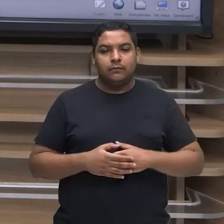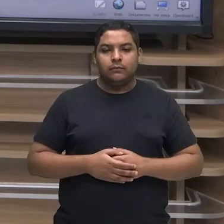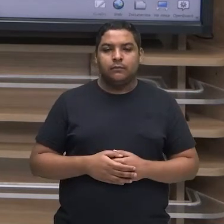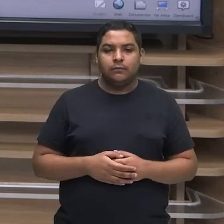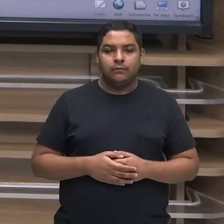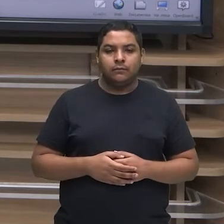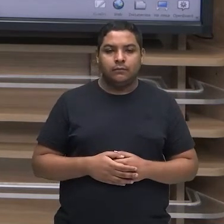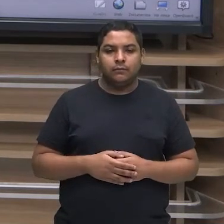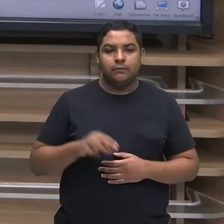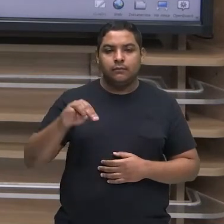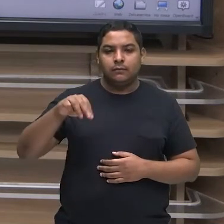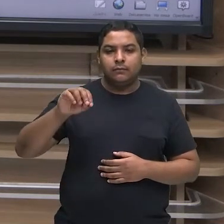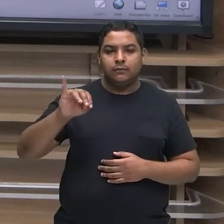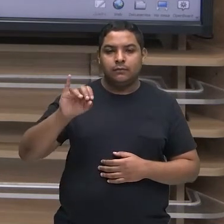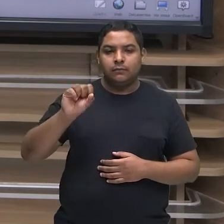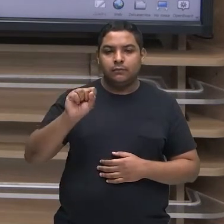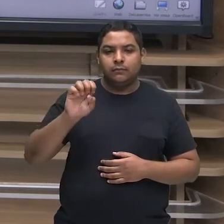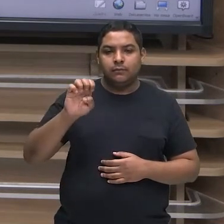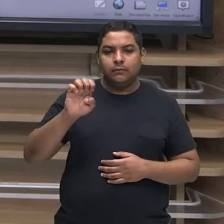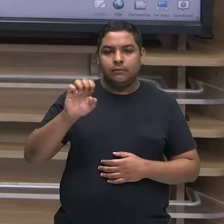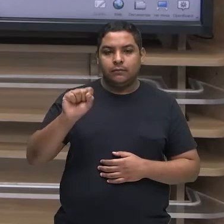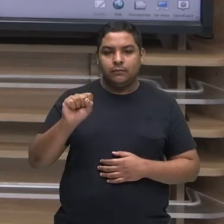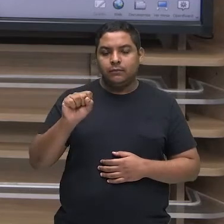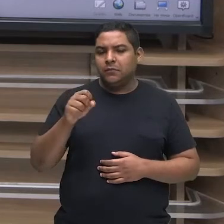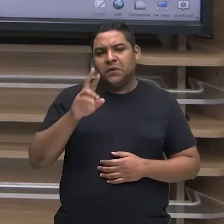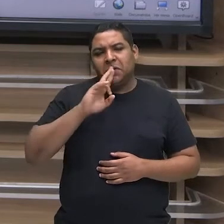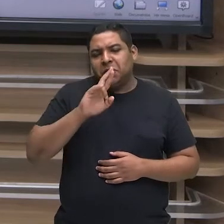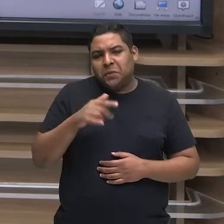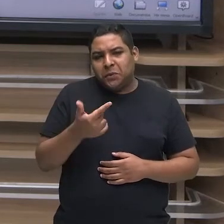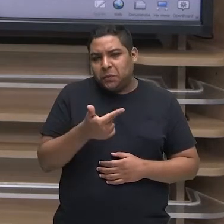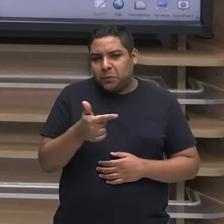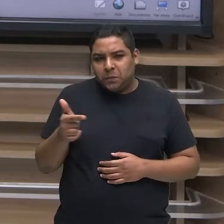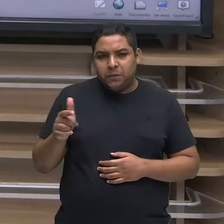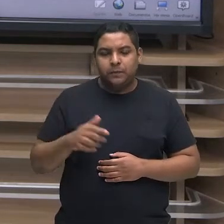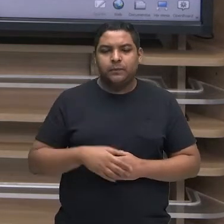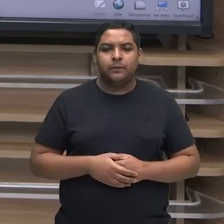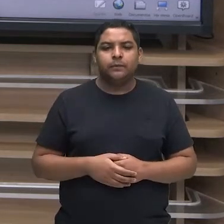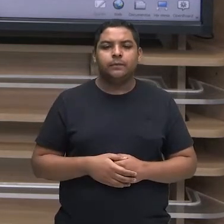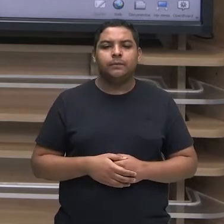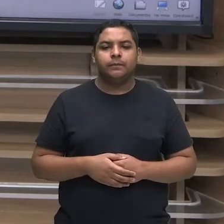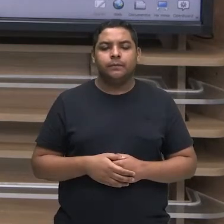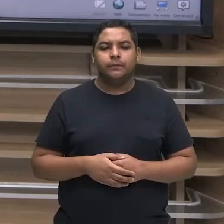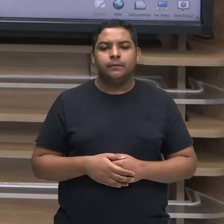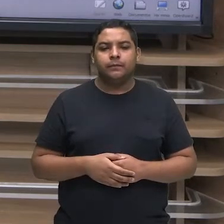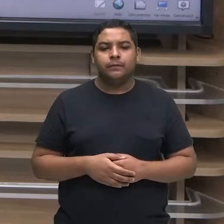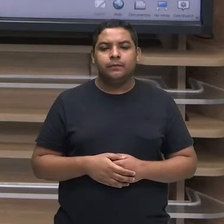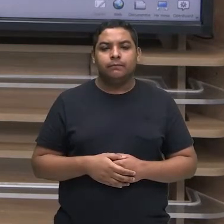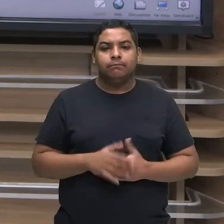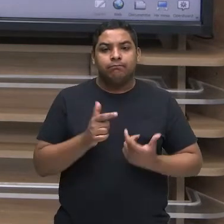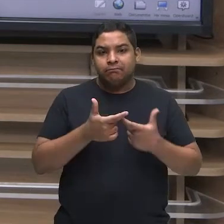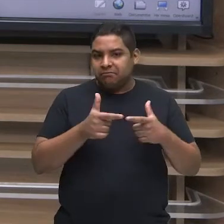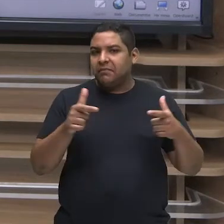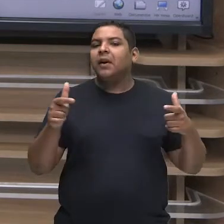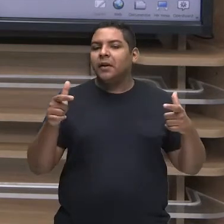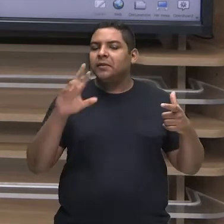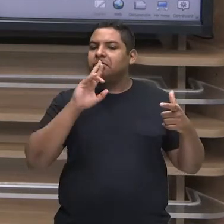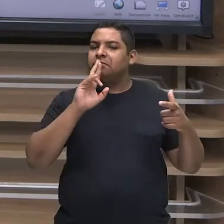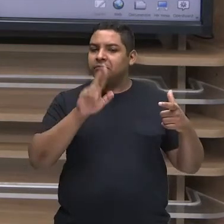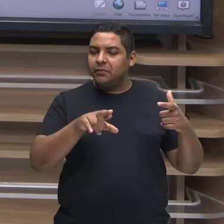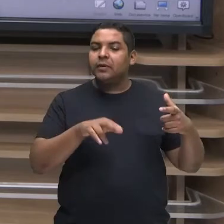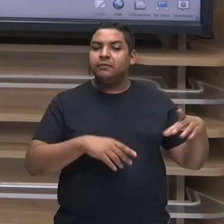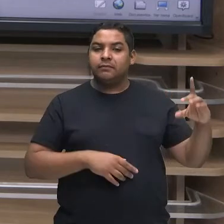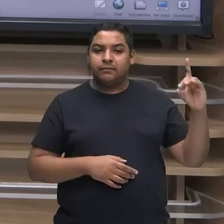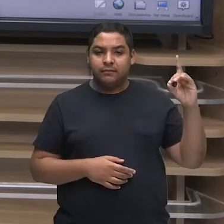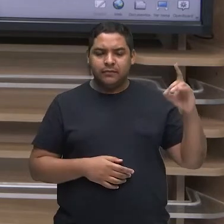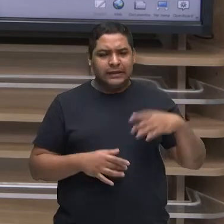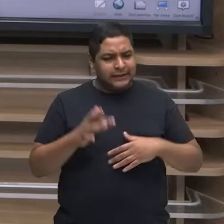Moisés Magalhães, eu acho que não respondeu. E a maioria de vocês respondeu a letra D.